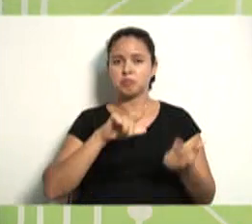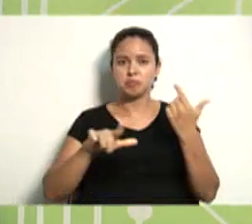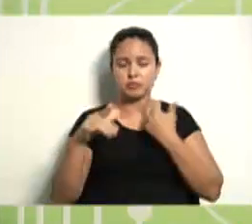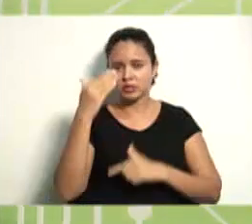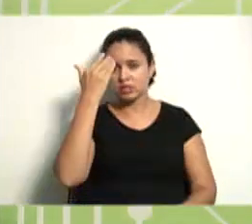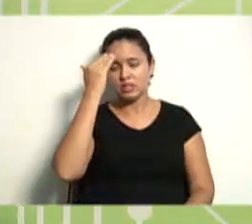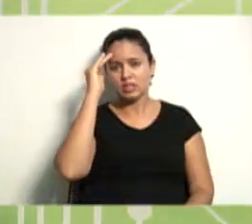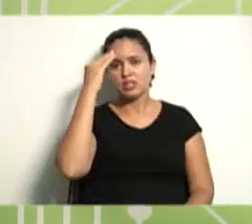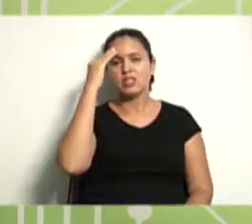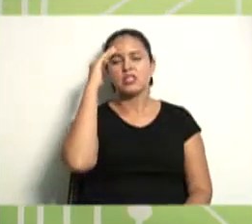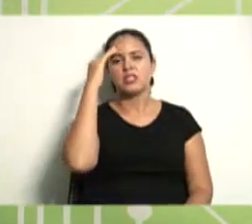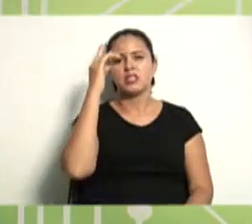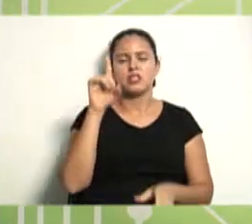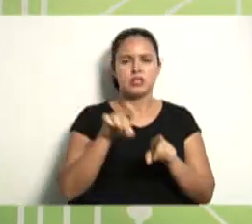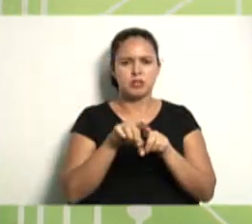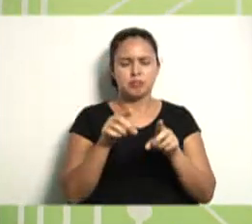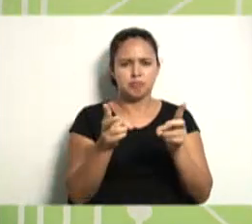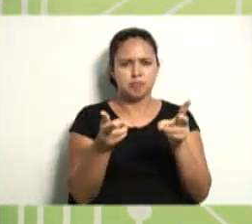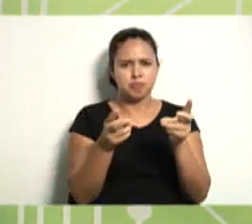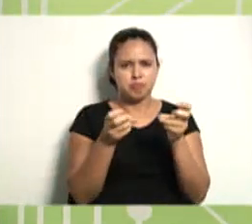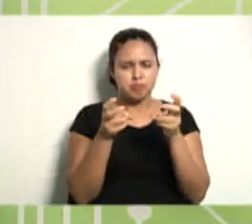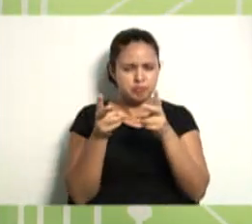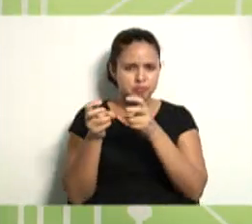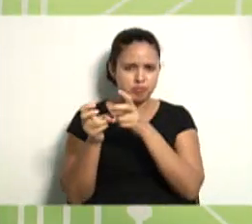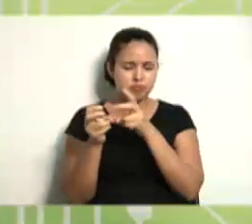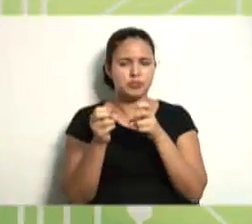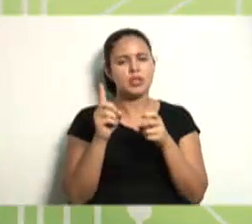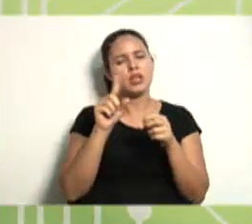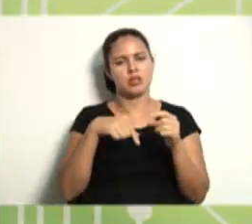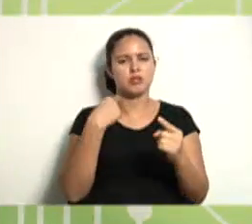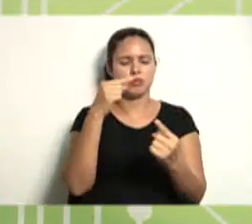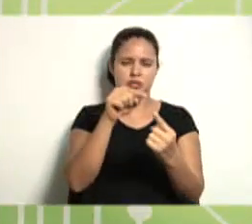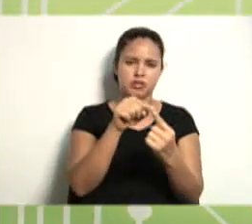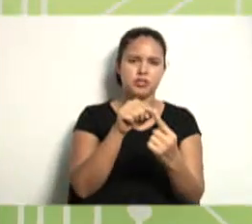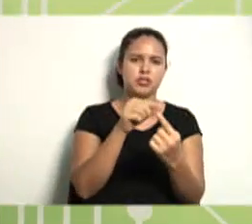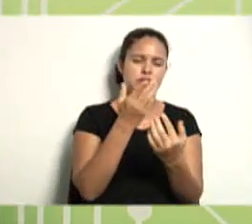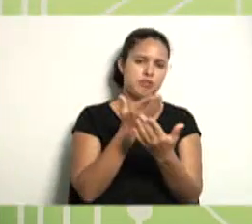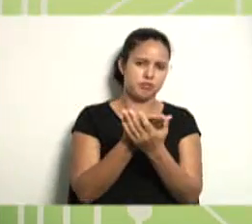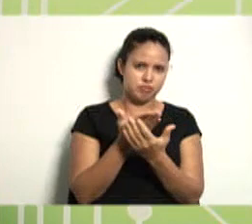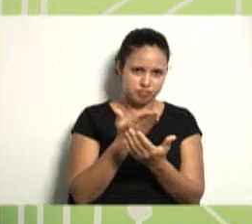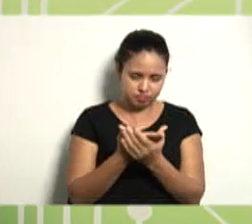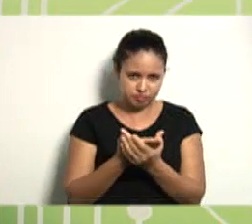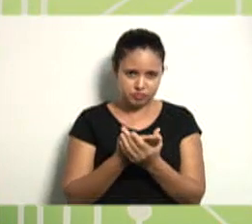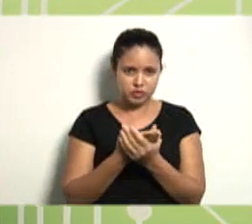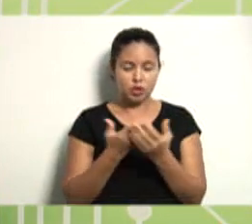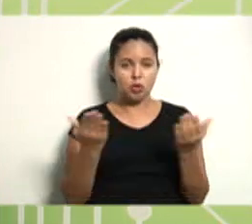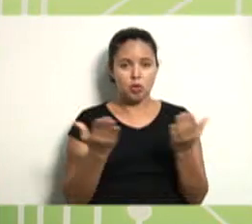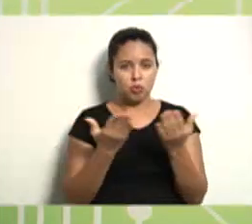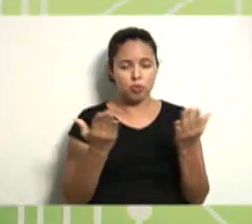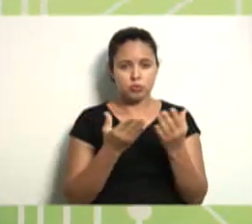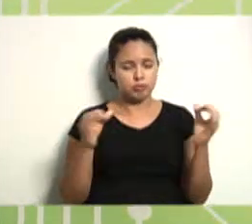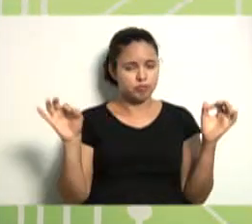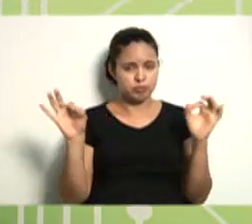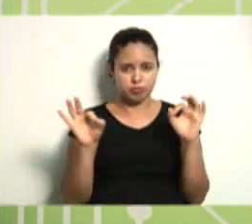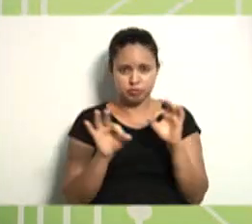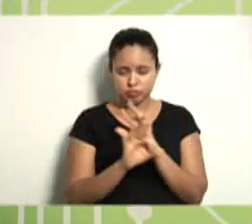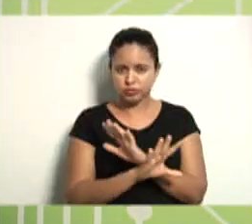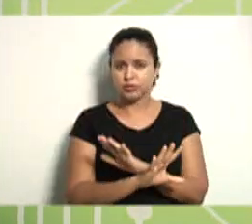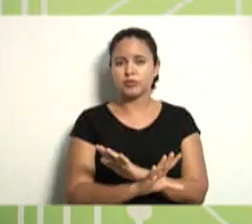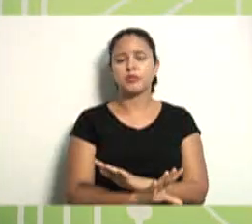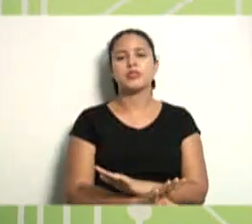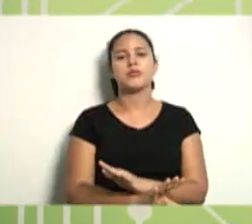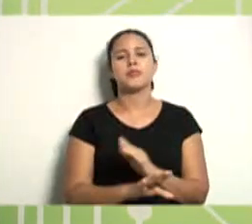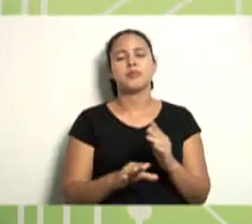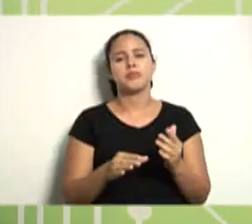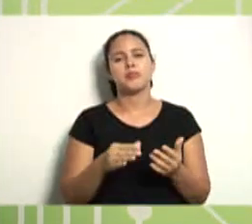compreender, conseguiram entender. Esse é o objetivo da aula. Hoje a gente já vai encerrar